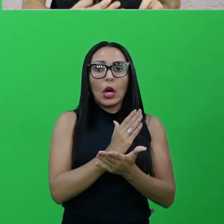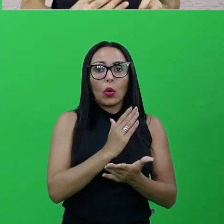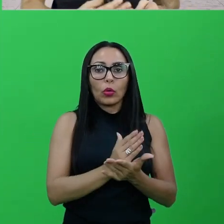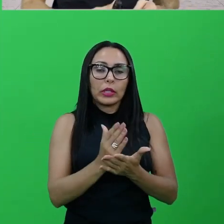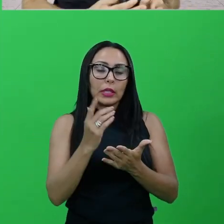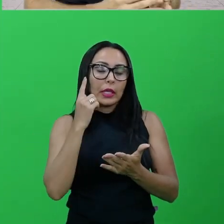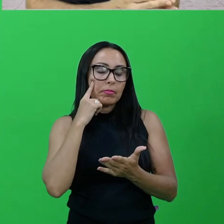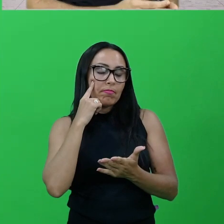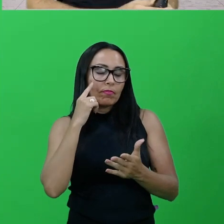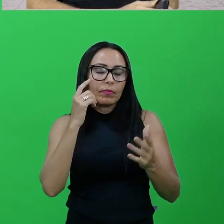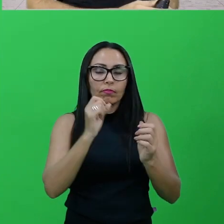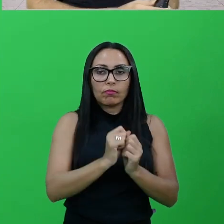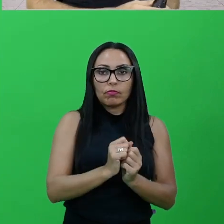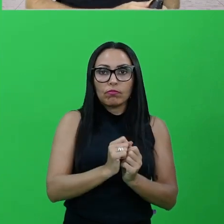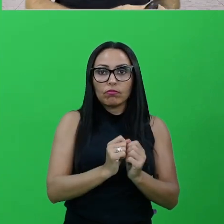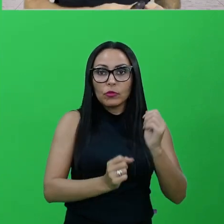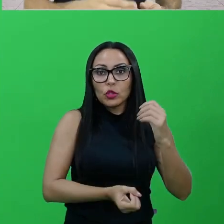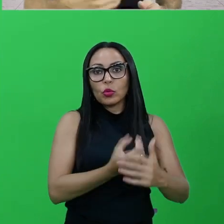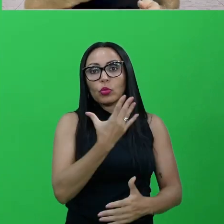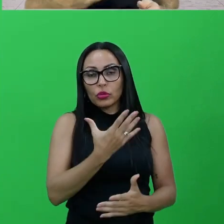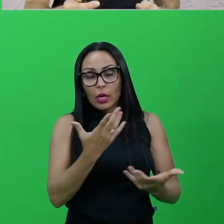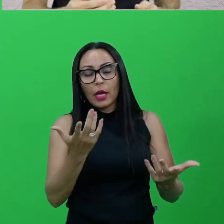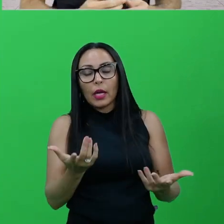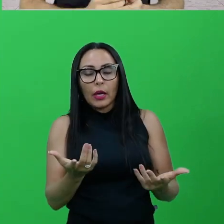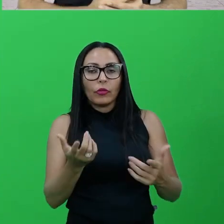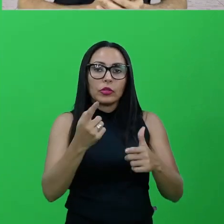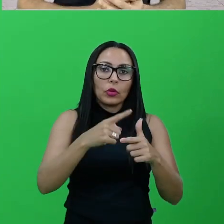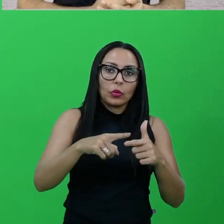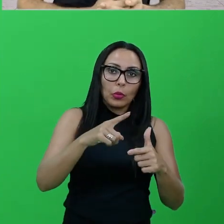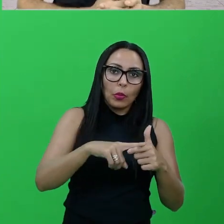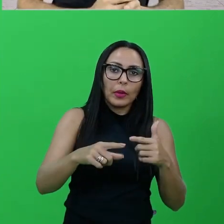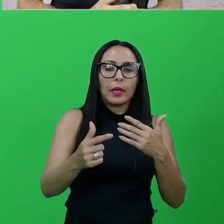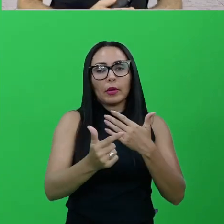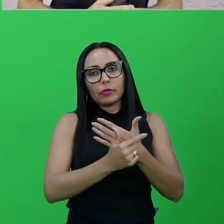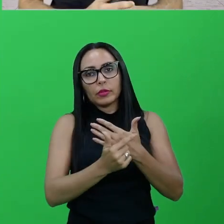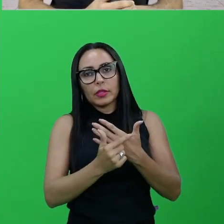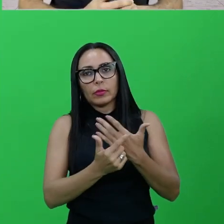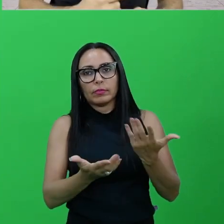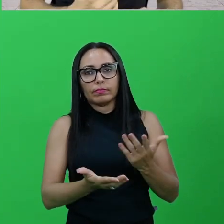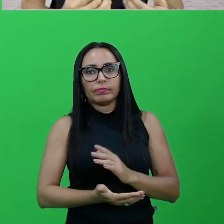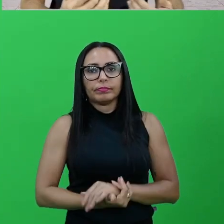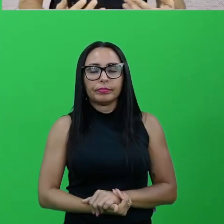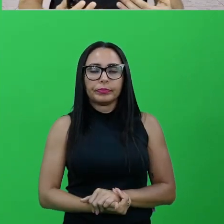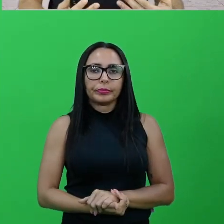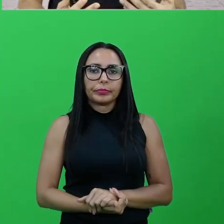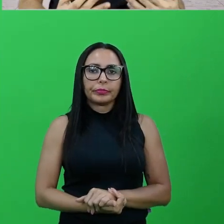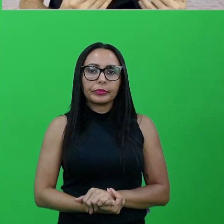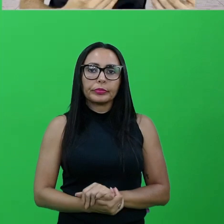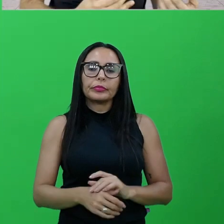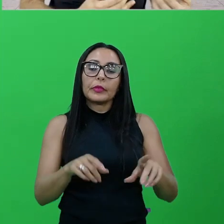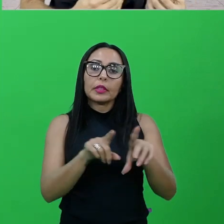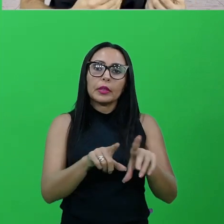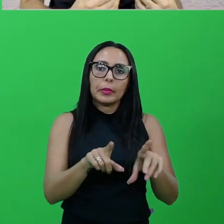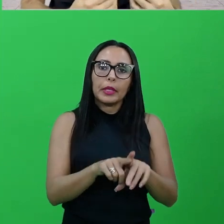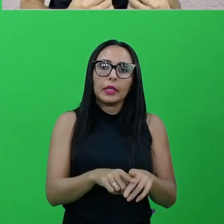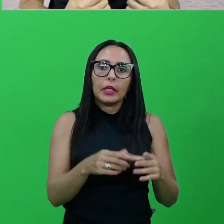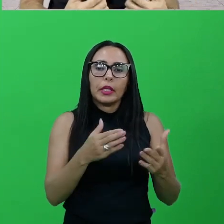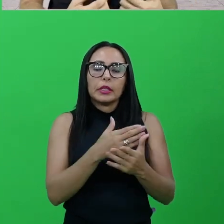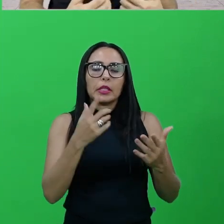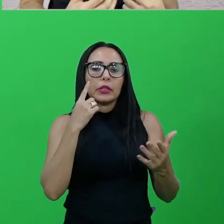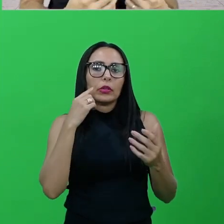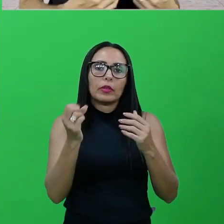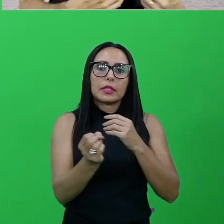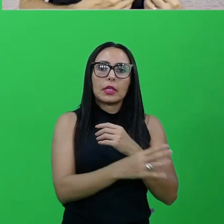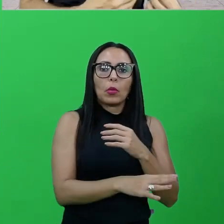sugerido, em função de algum problema detectado, a inserção de determinada inovação. Mas também, os antecedentes da inovação